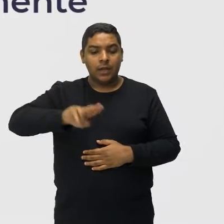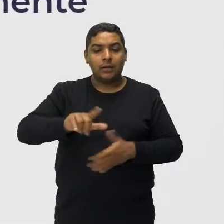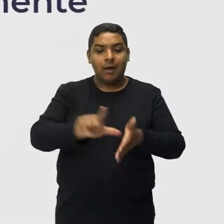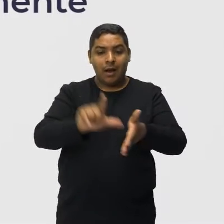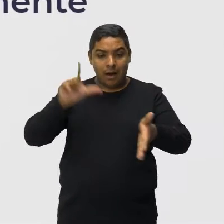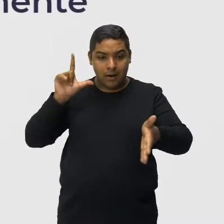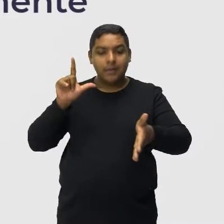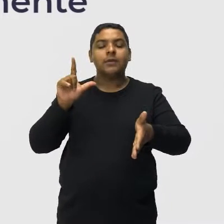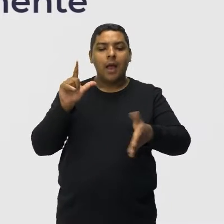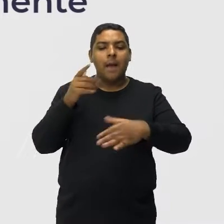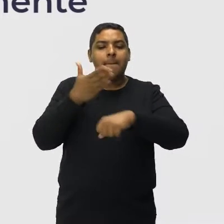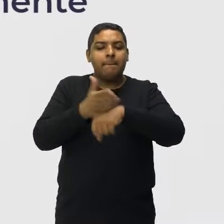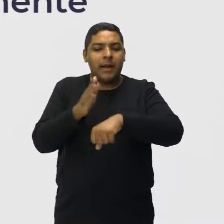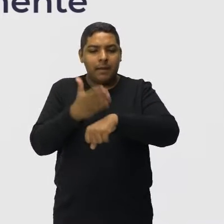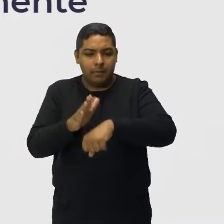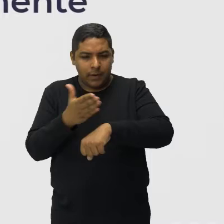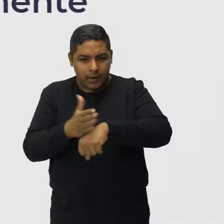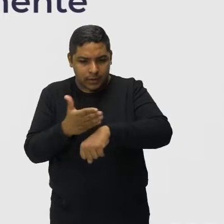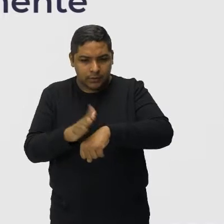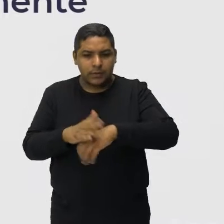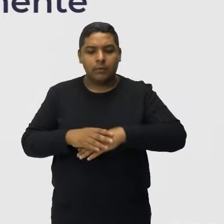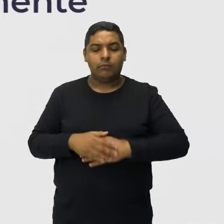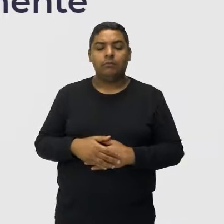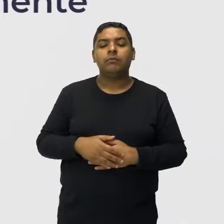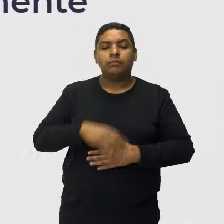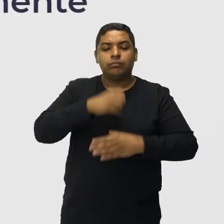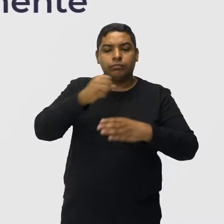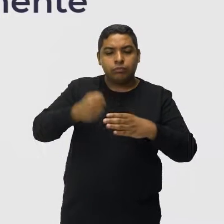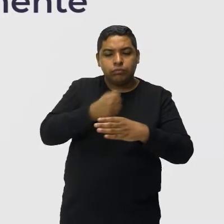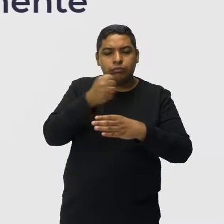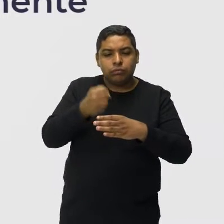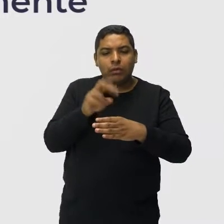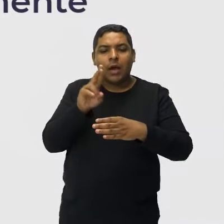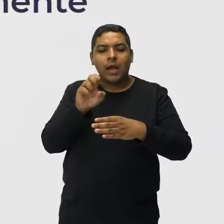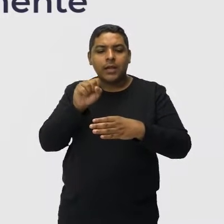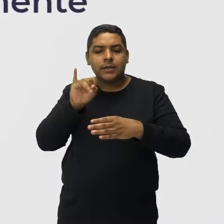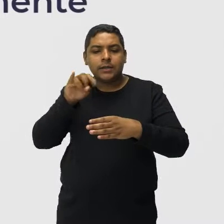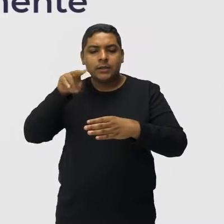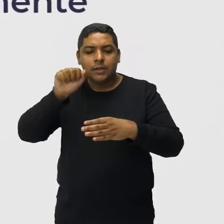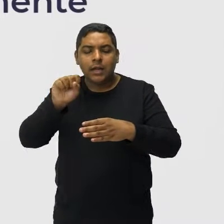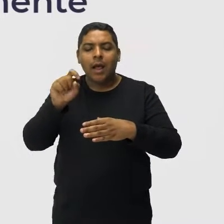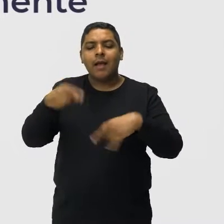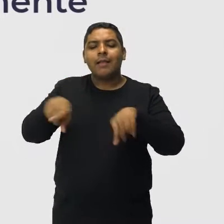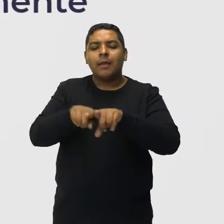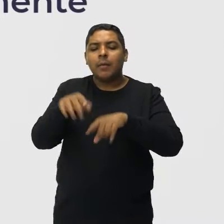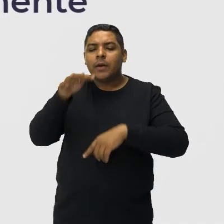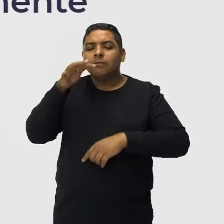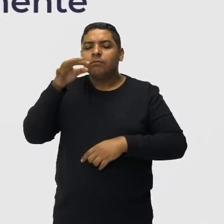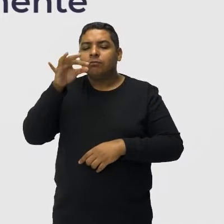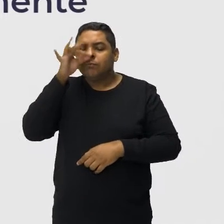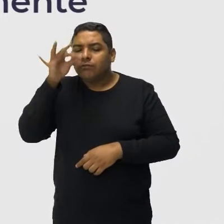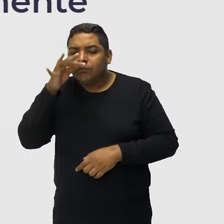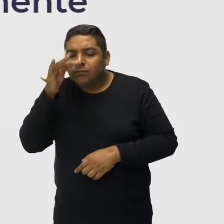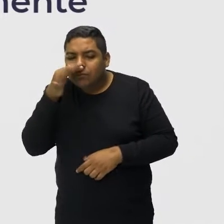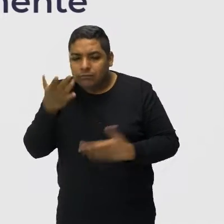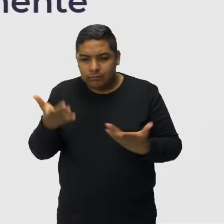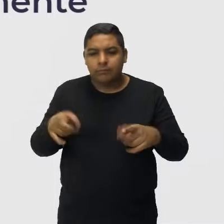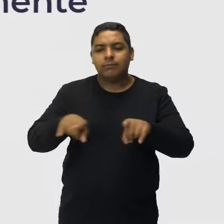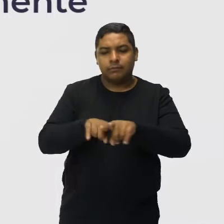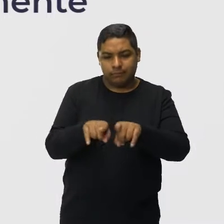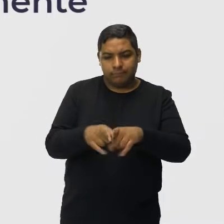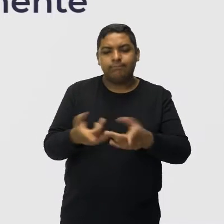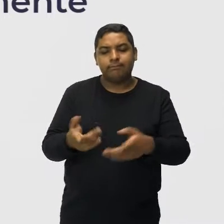na preparação de resinas e também de fragrâncias, como, por exemplo, os aromas